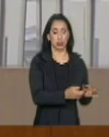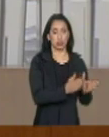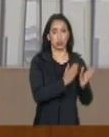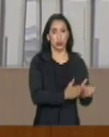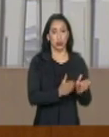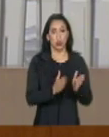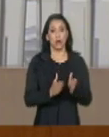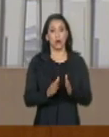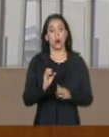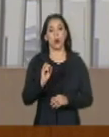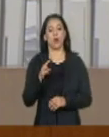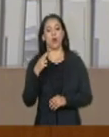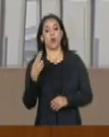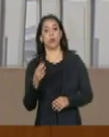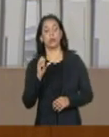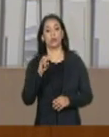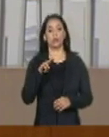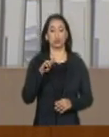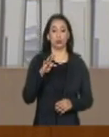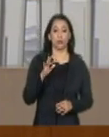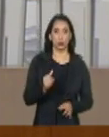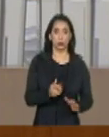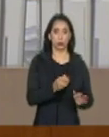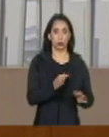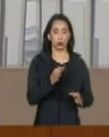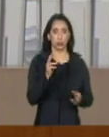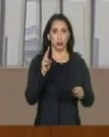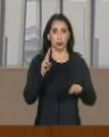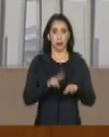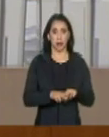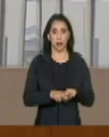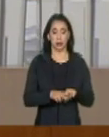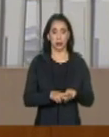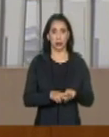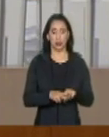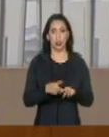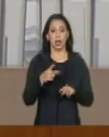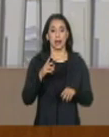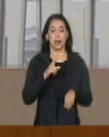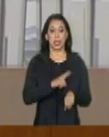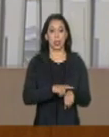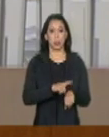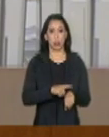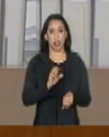de investigação ou do processo em virtude de prisão temporária ou prisão preventiva.